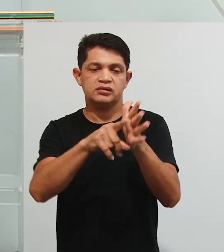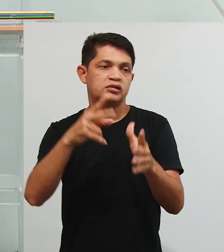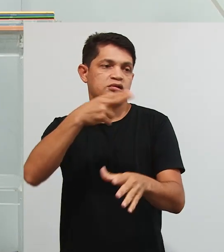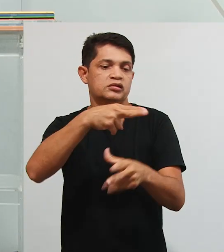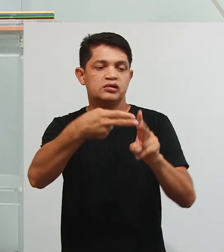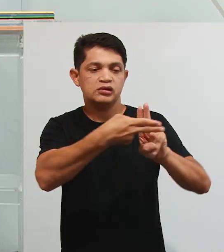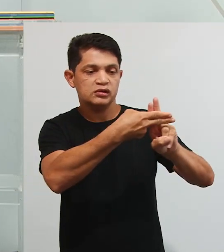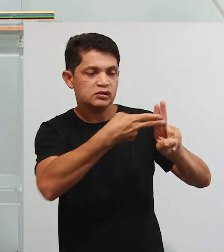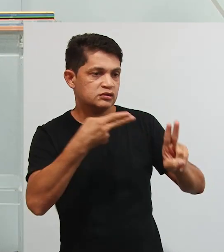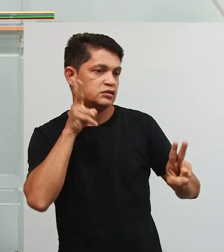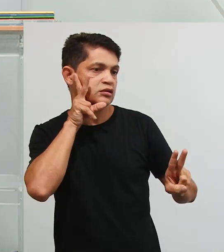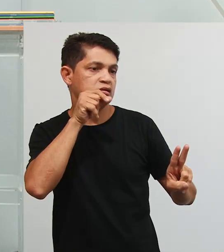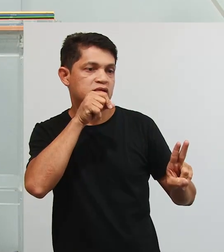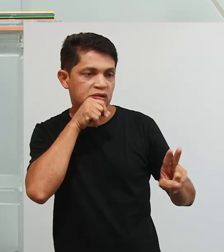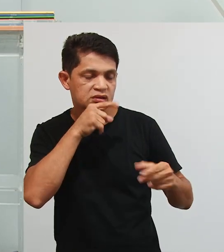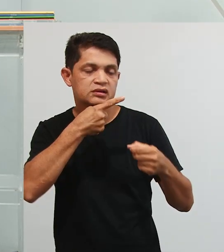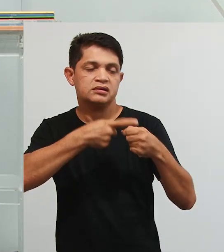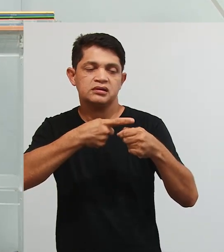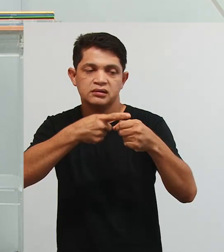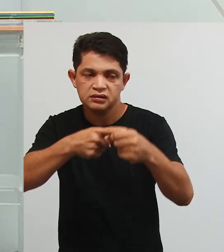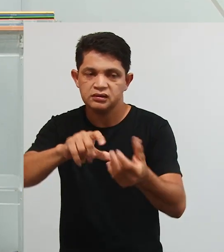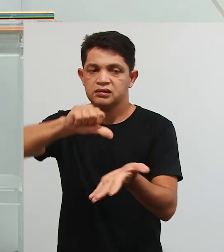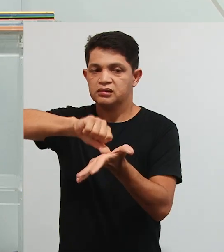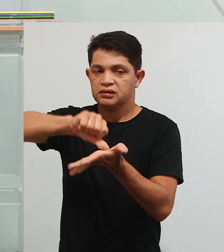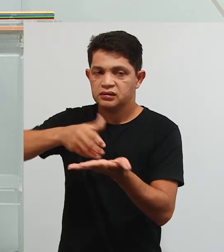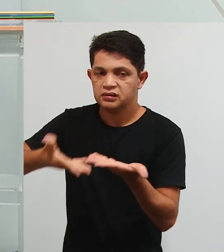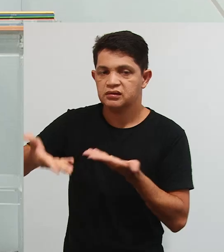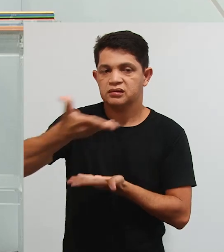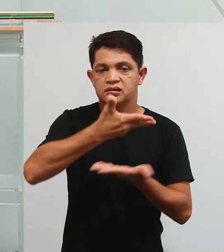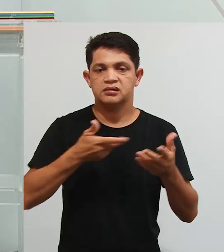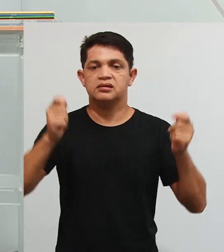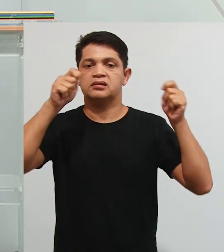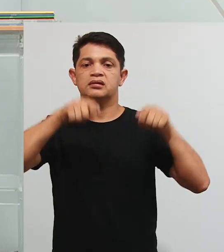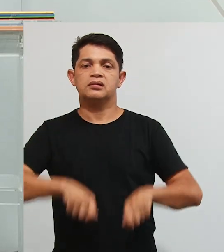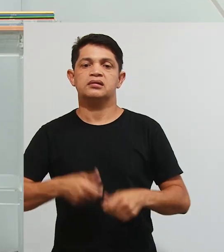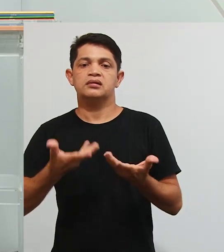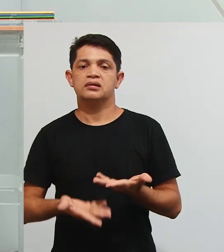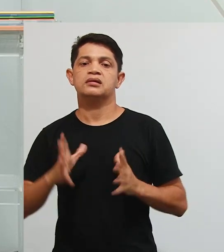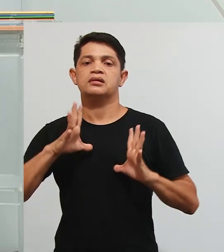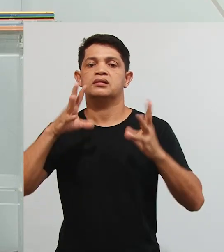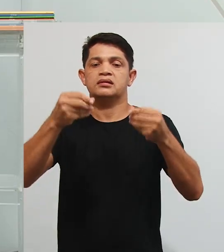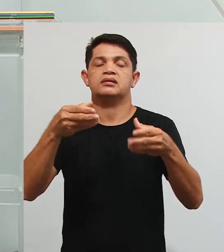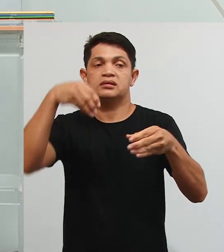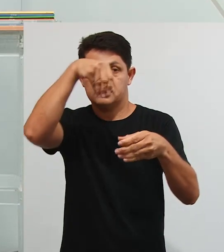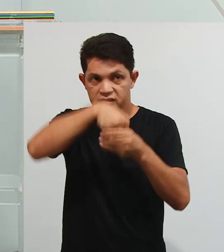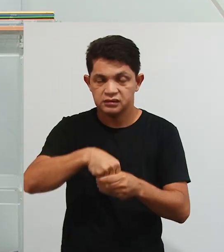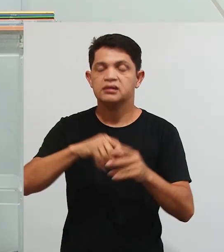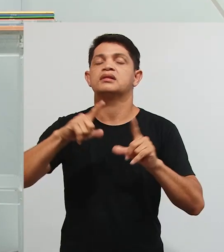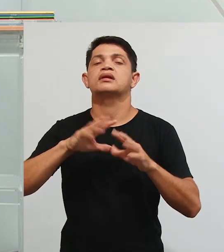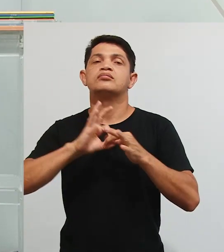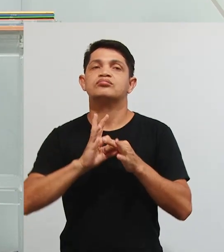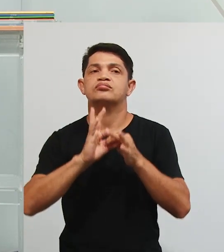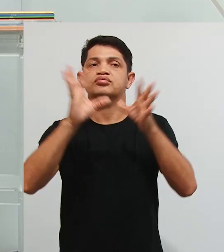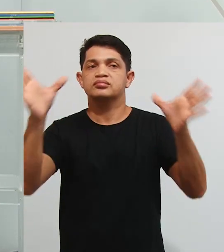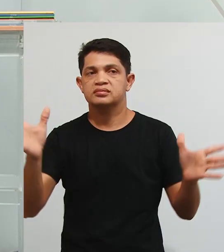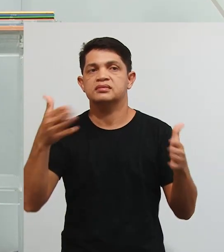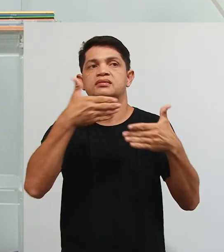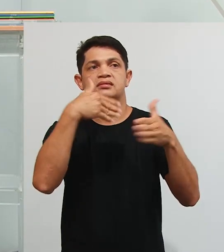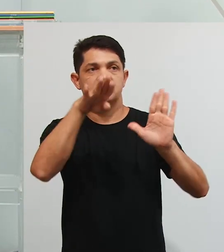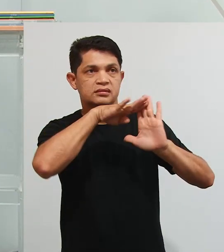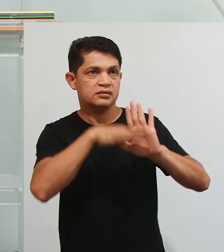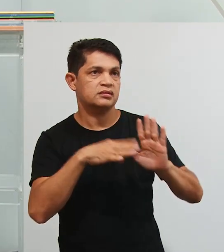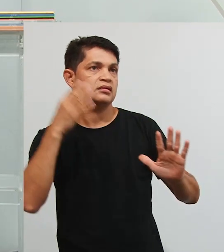Velho, Zona Norte. A gente tem o GEPISA, a gente tem o GETEC, todos eles estão aí disponíveis no ambiente virtual para